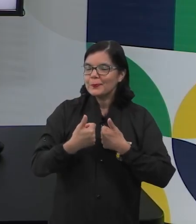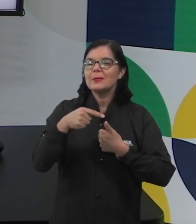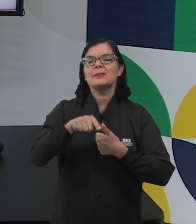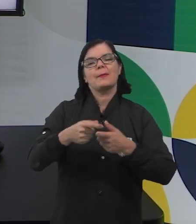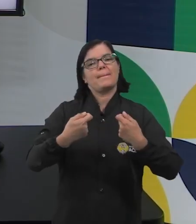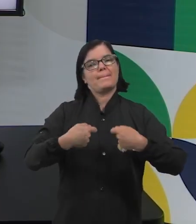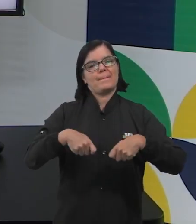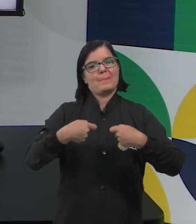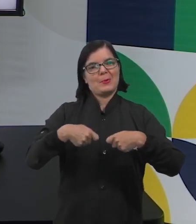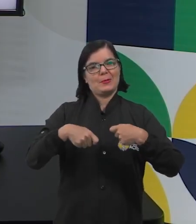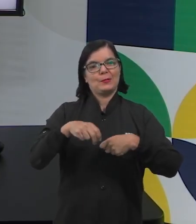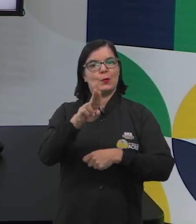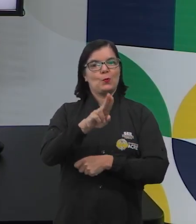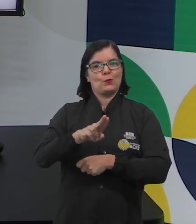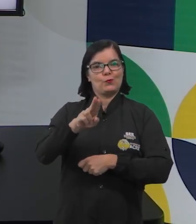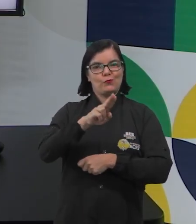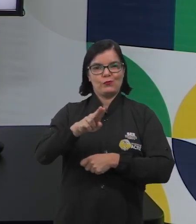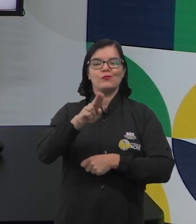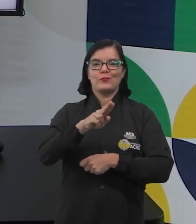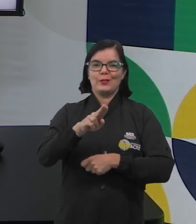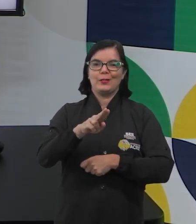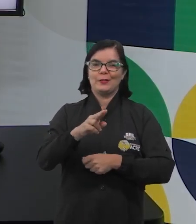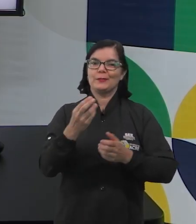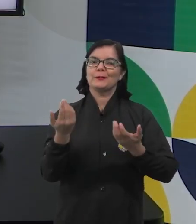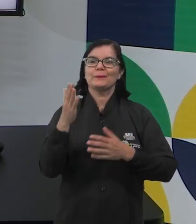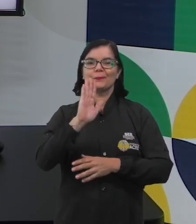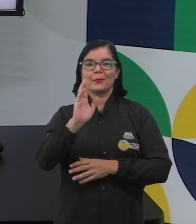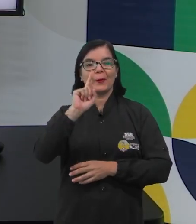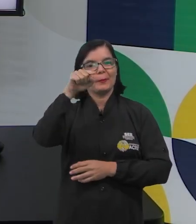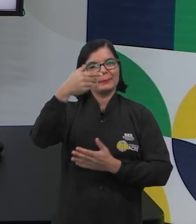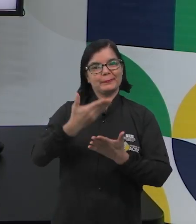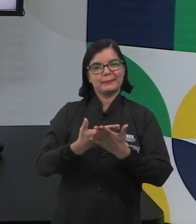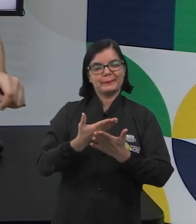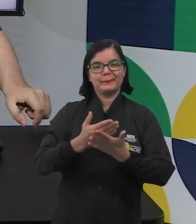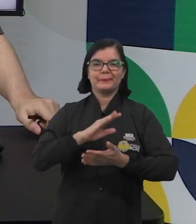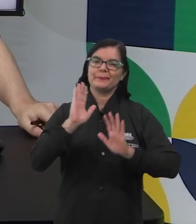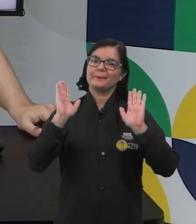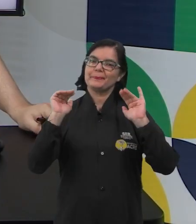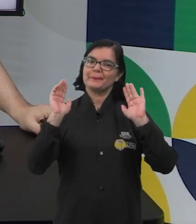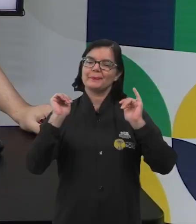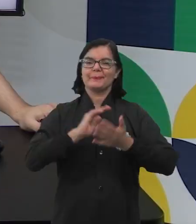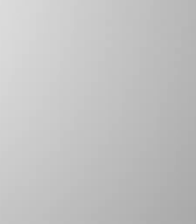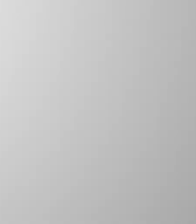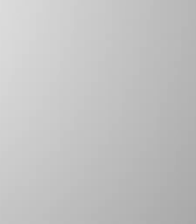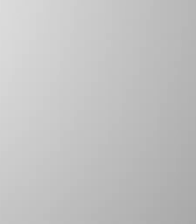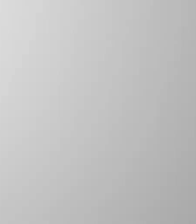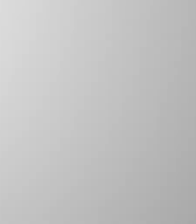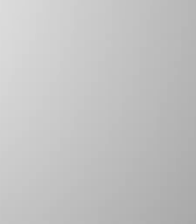vocês precisarem, utilizem os comentários e eu vejo vocês na próxima aula. Tchau, tchau!